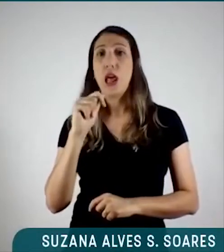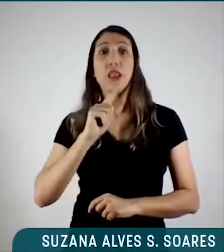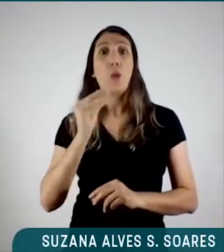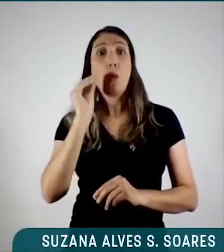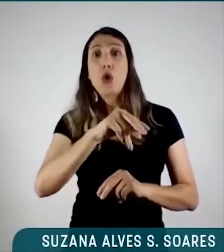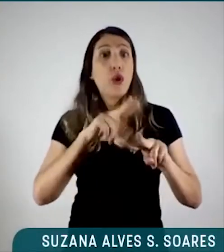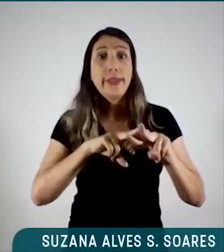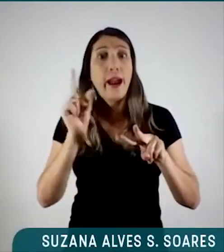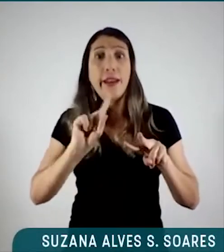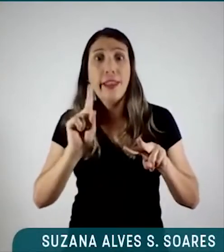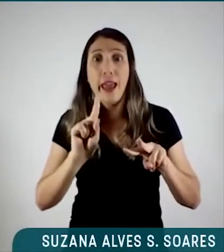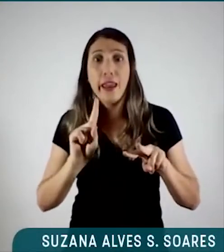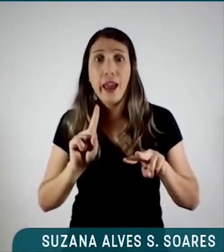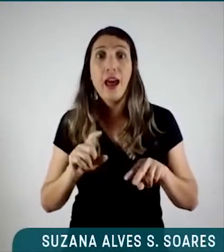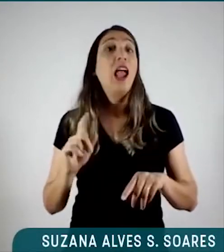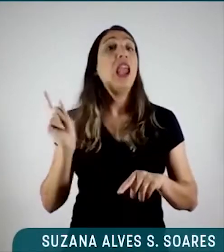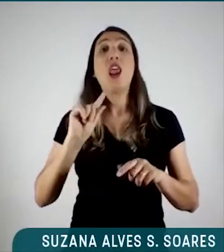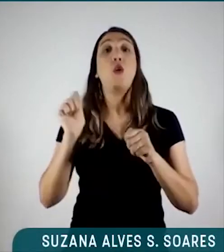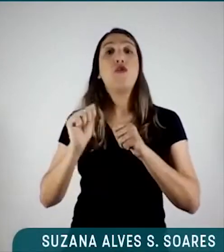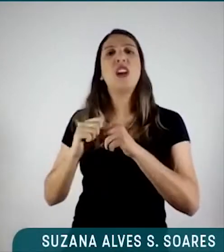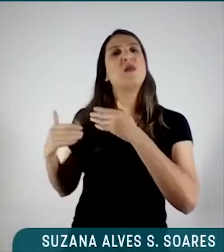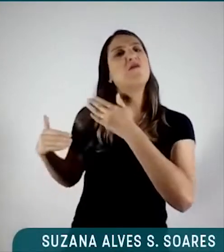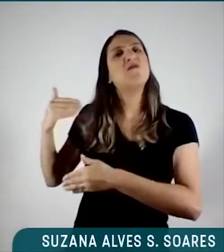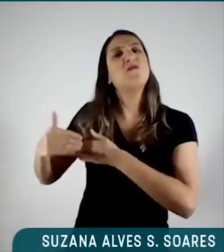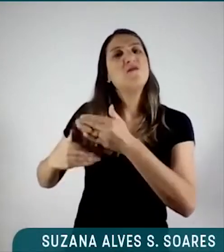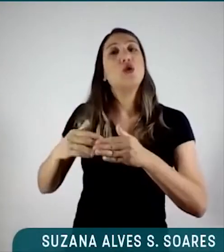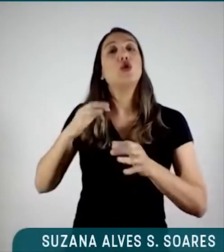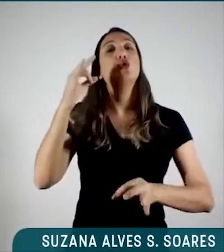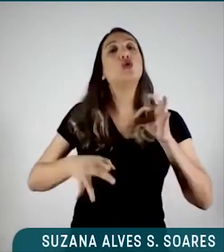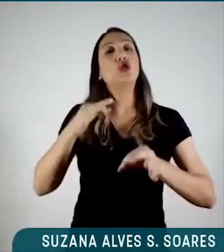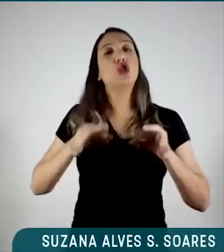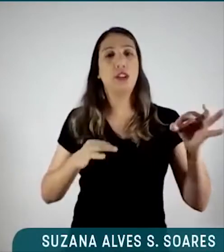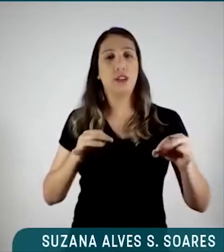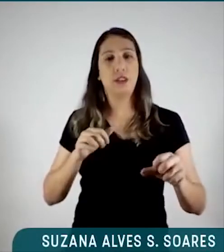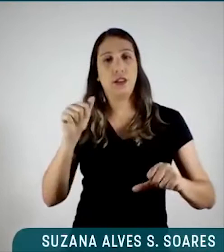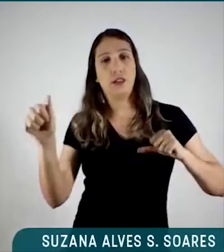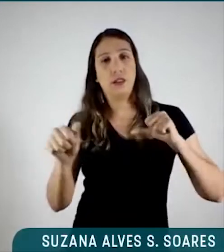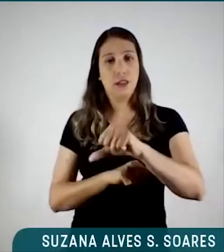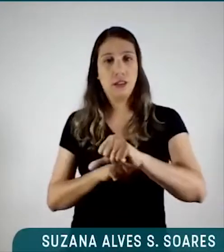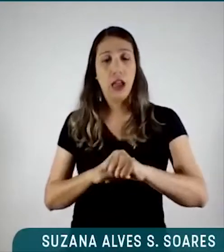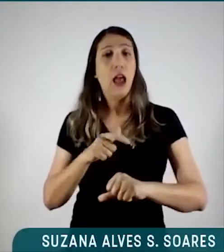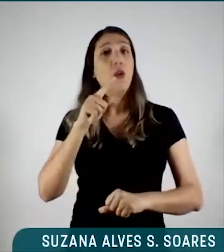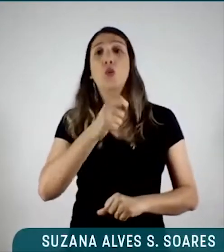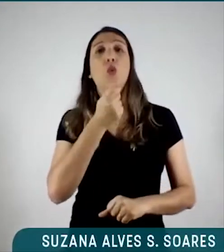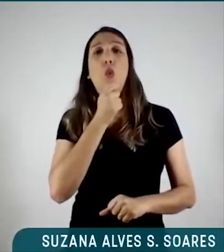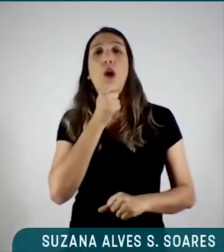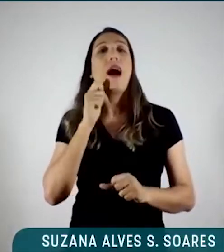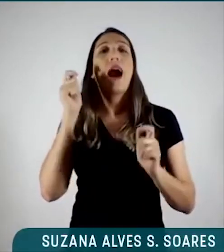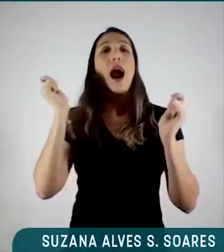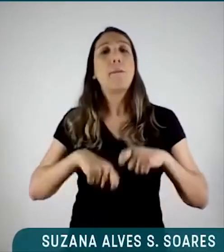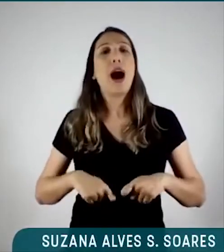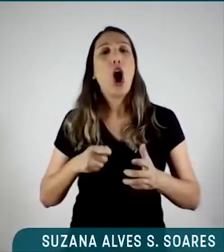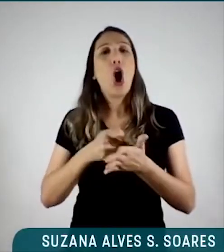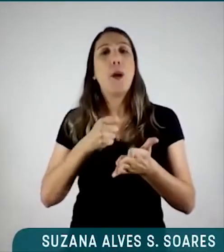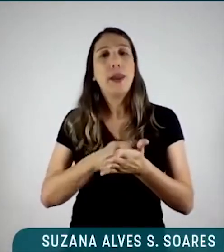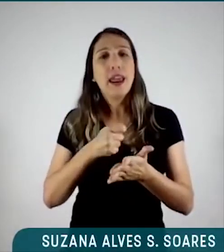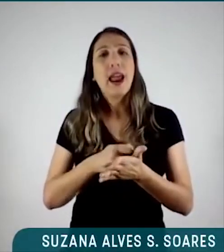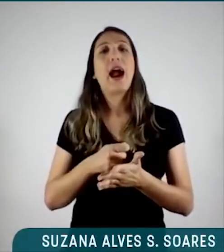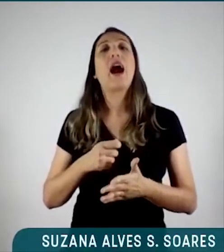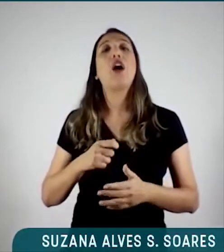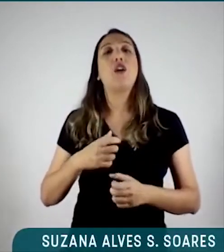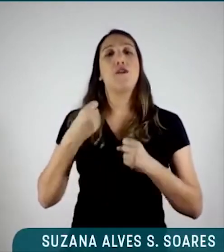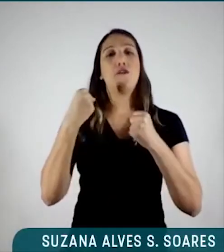nenhum processo de justiça de transição, sabe, que foi incapaz de obrigar as Forças Armadas a uma meia-culpa em relação